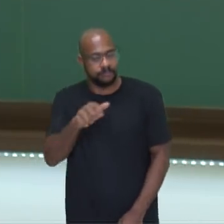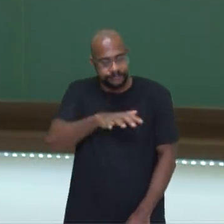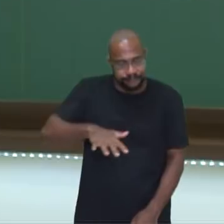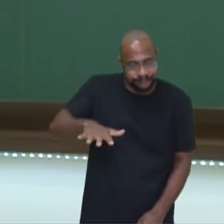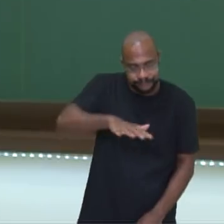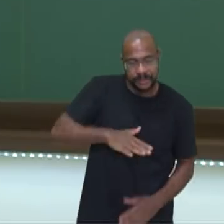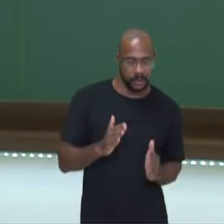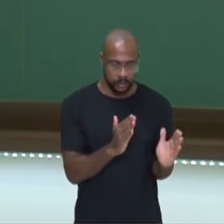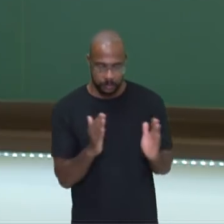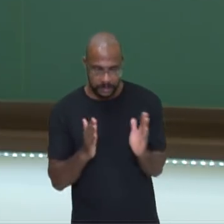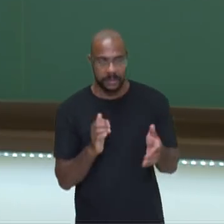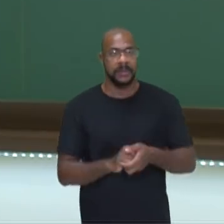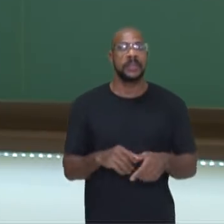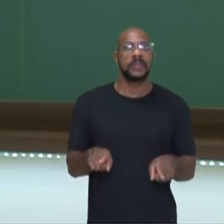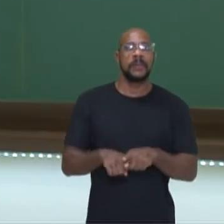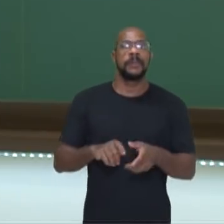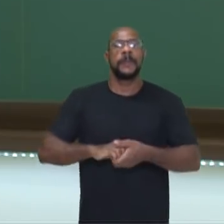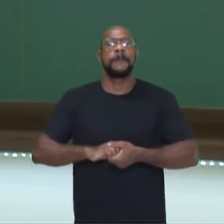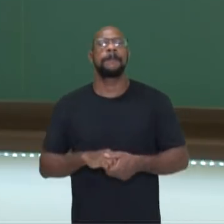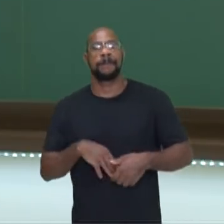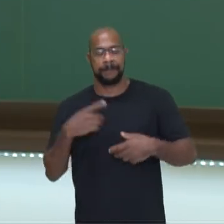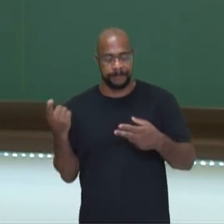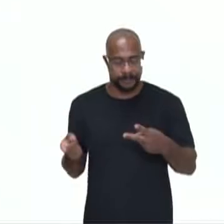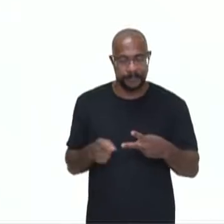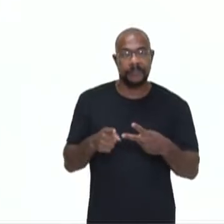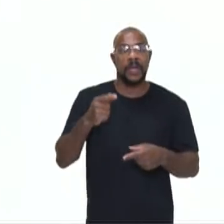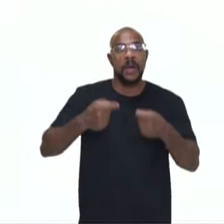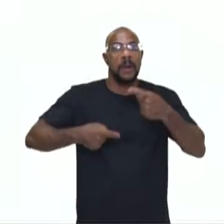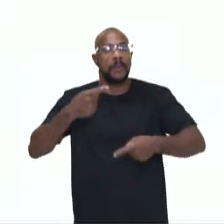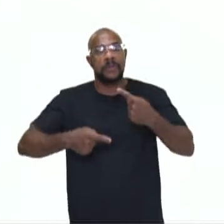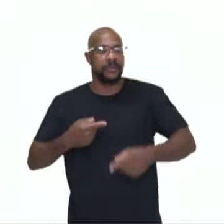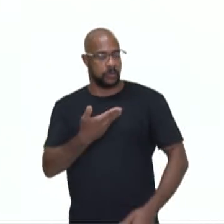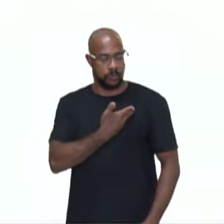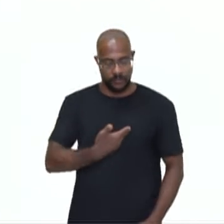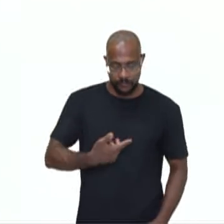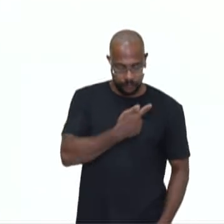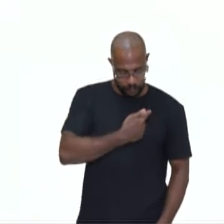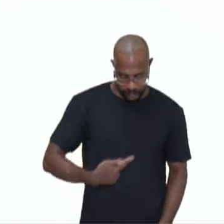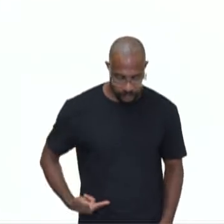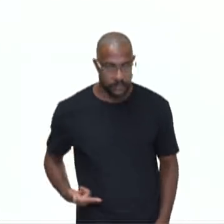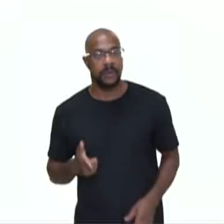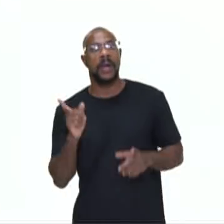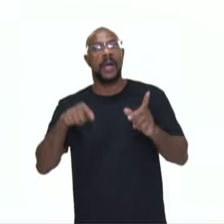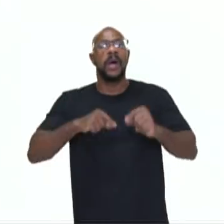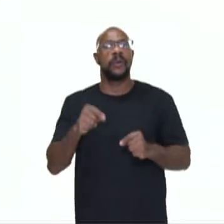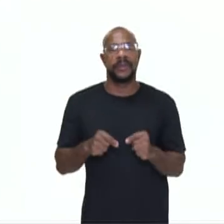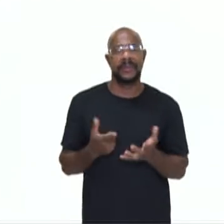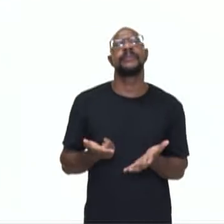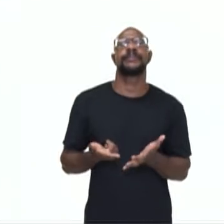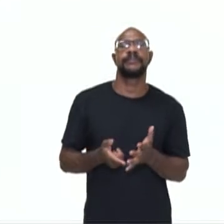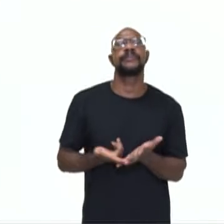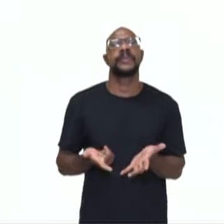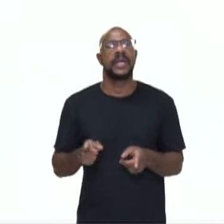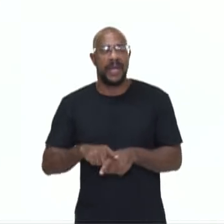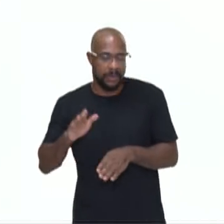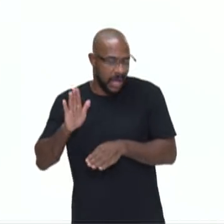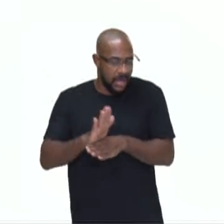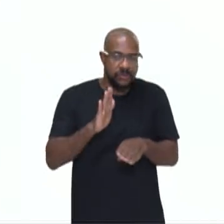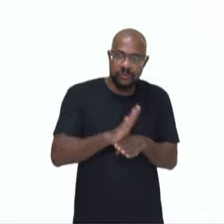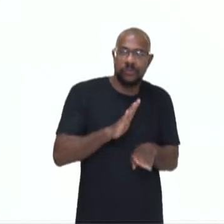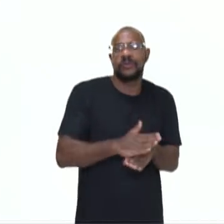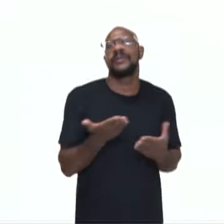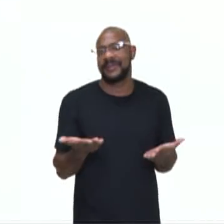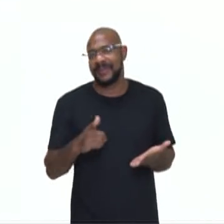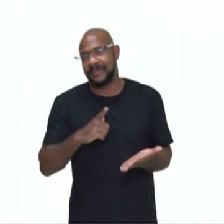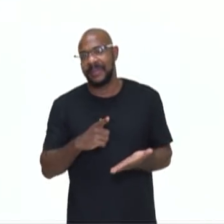entre coronel, o político e o eleitor. A política dos governadores foi o esquema político de ajuda mútua entre